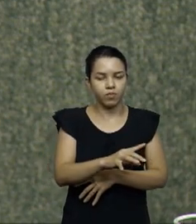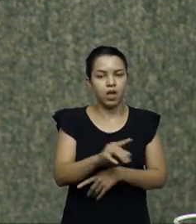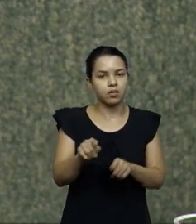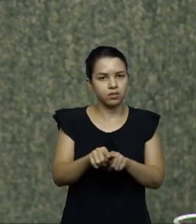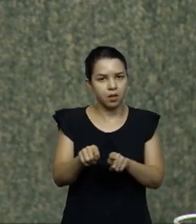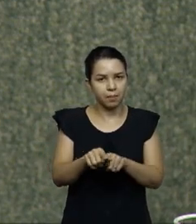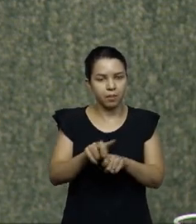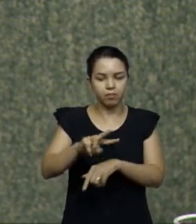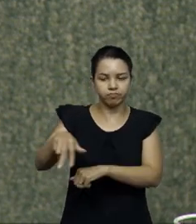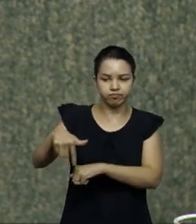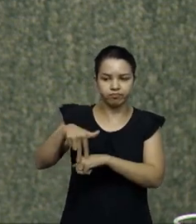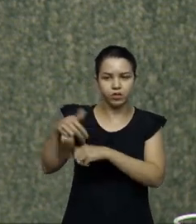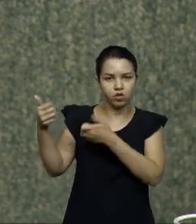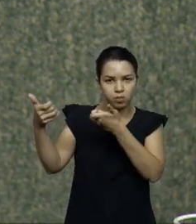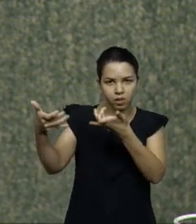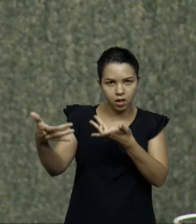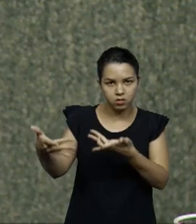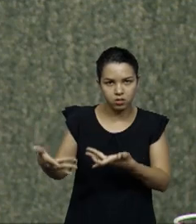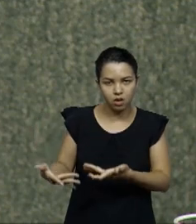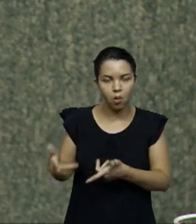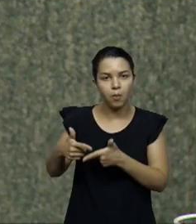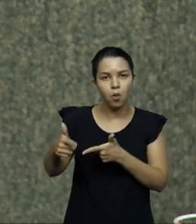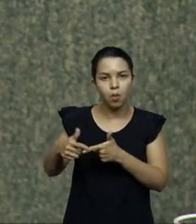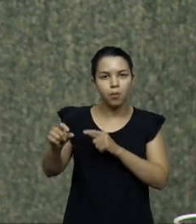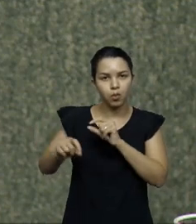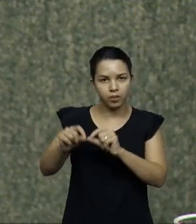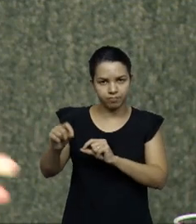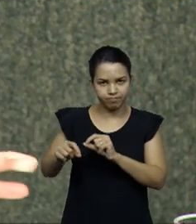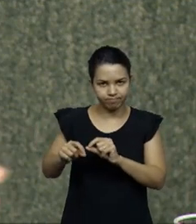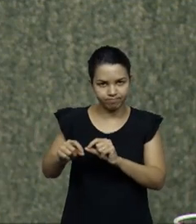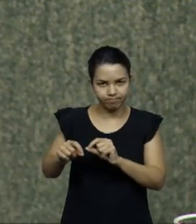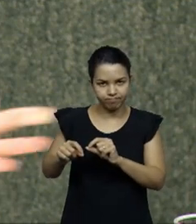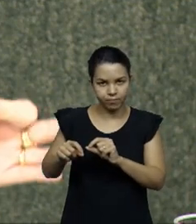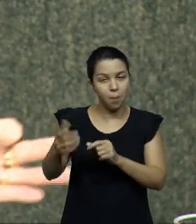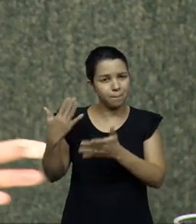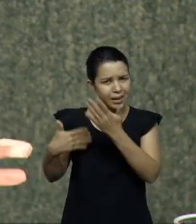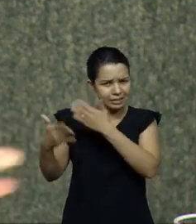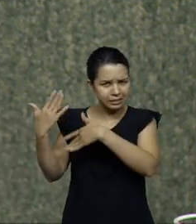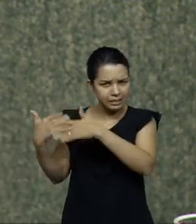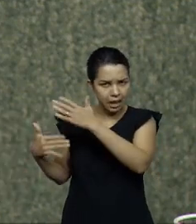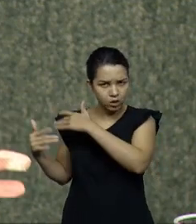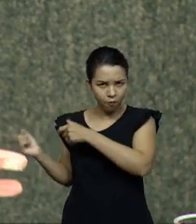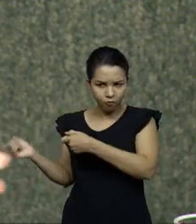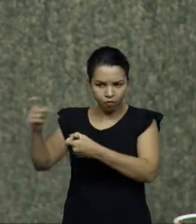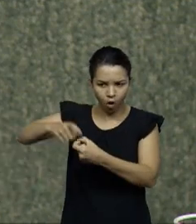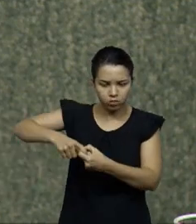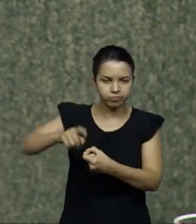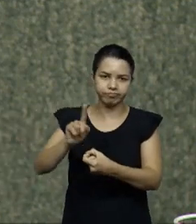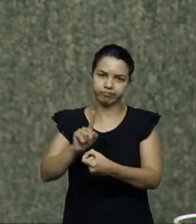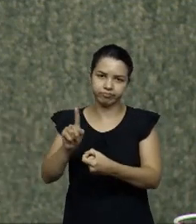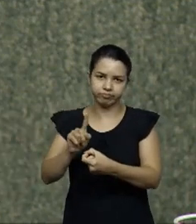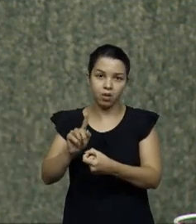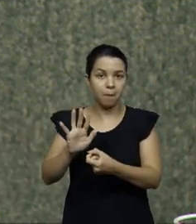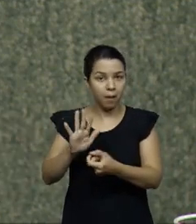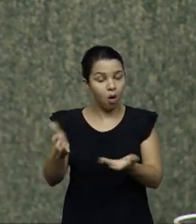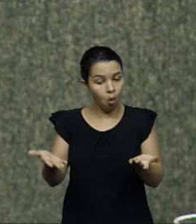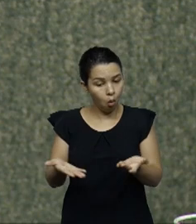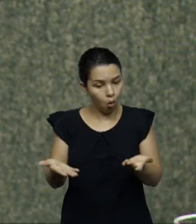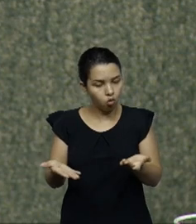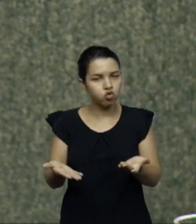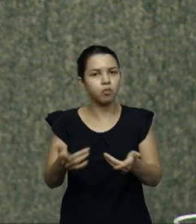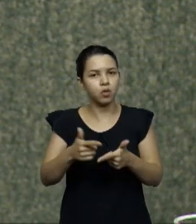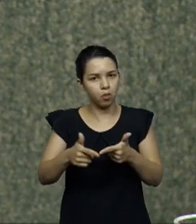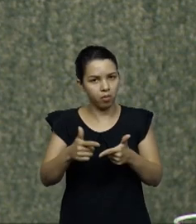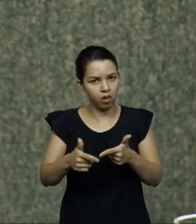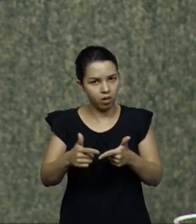passado não volta mas o presente o futuro está na nossa mão a gente precisa corrigir essa esse rumo essa rota né